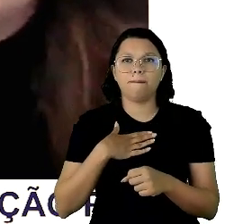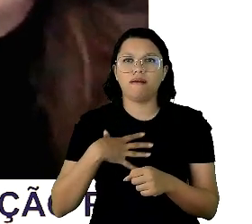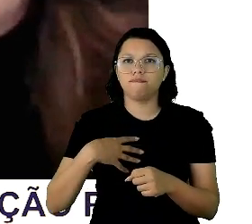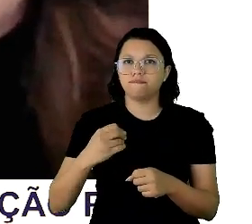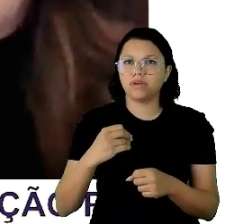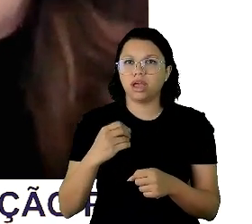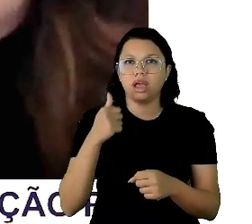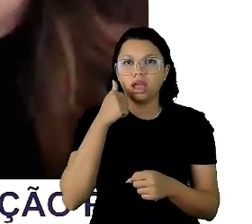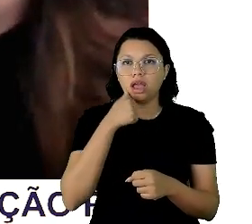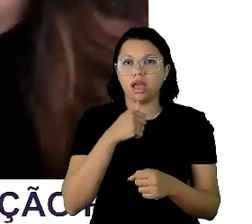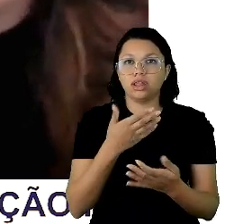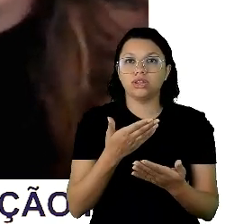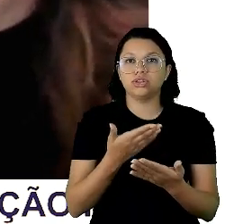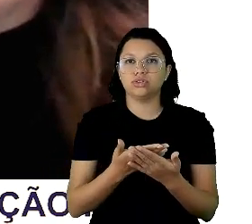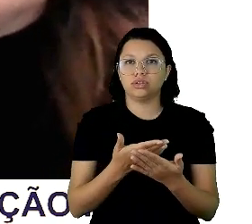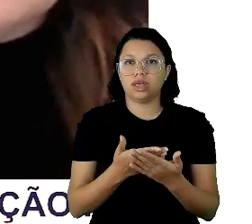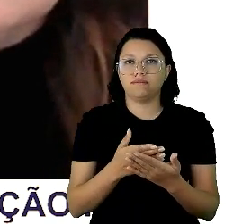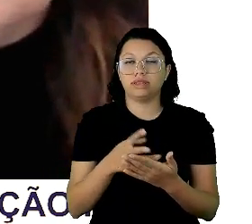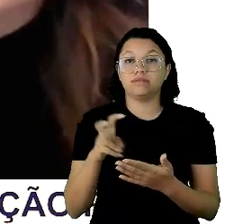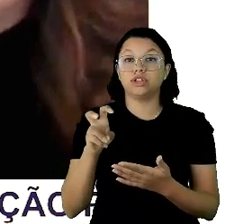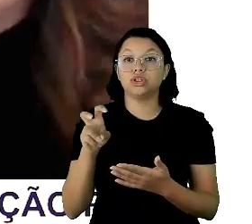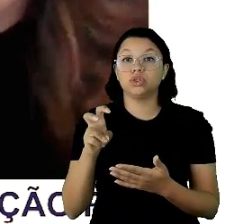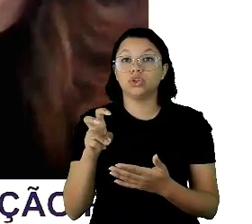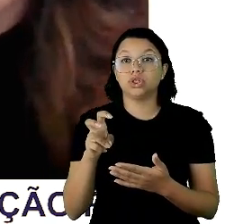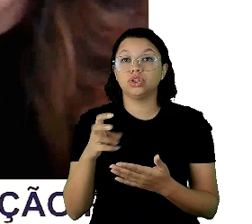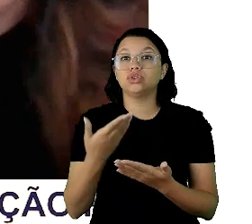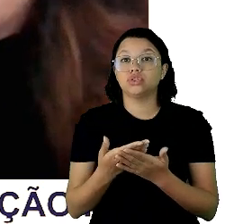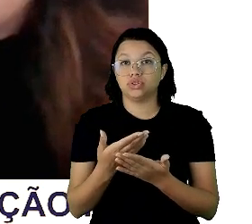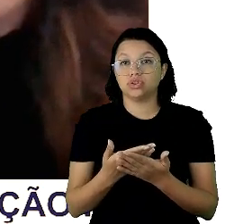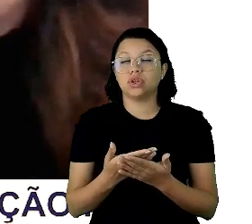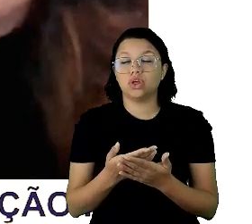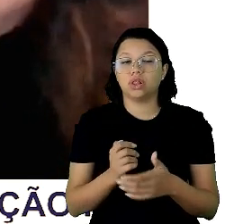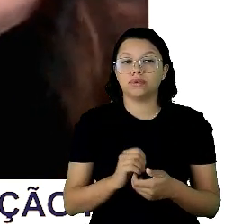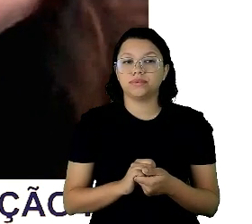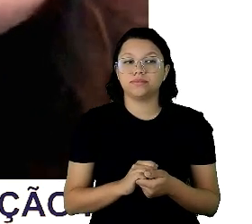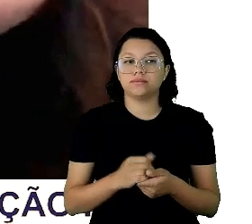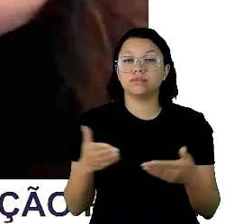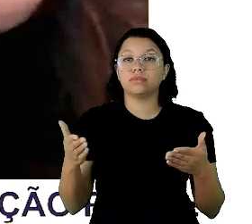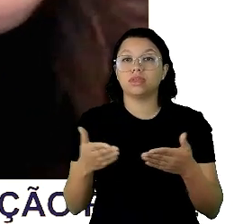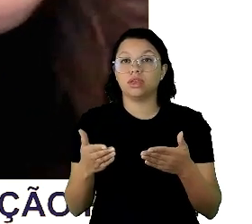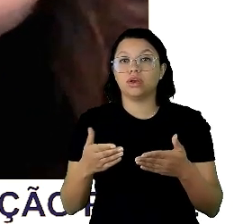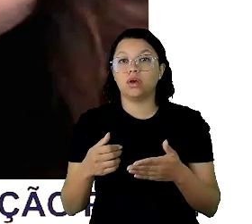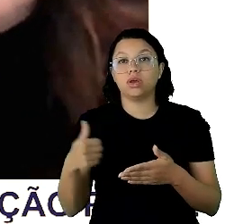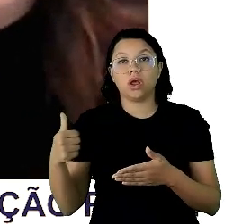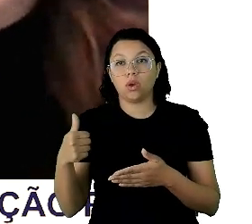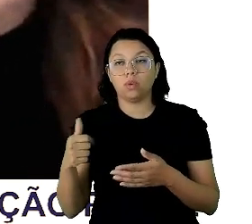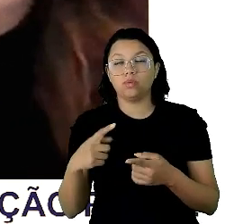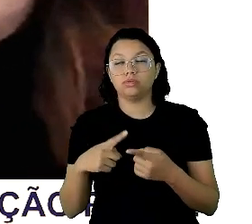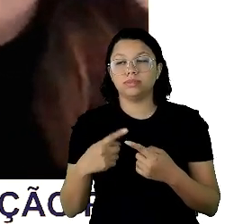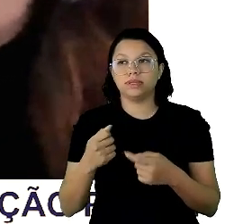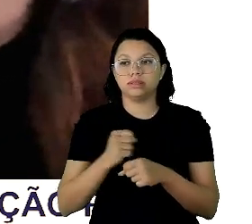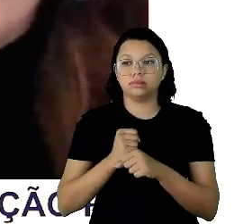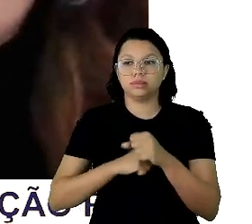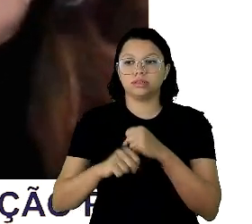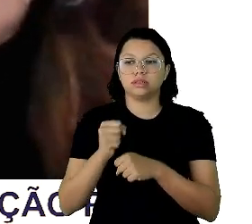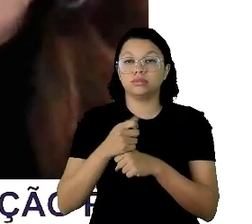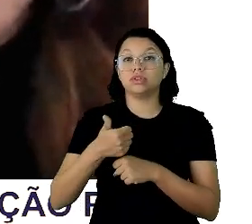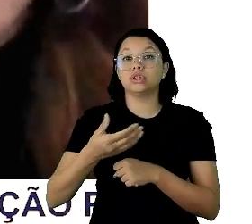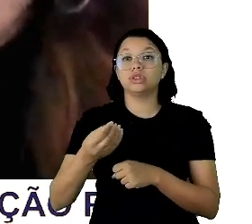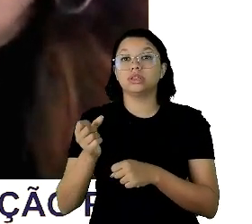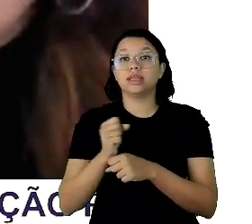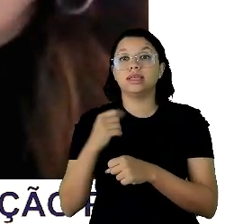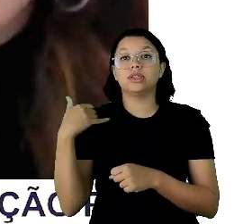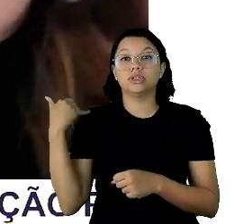ano do fundamental. Ela está com 11, na época ela estava com 10. E aí o assunto na aula online